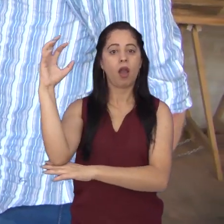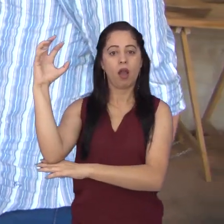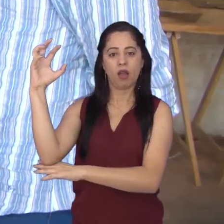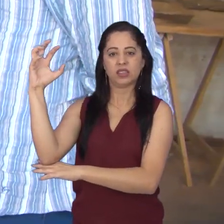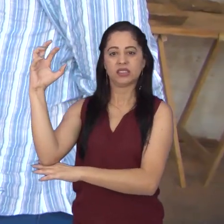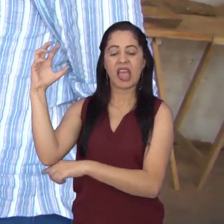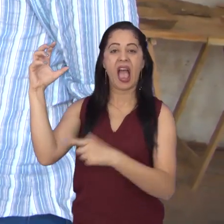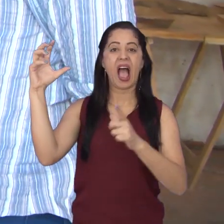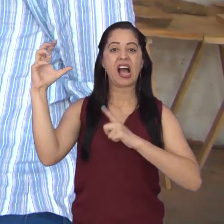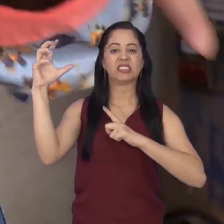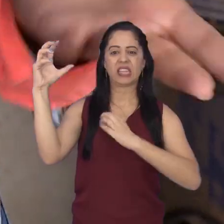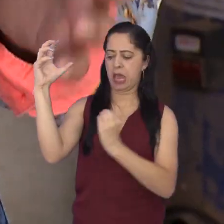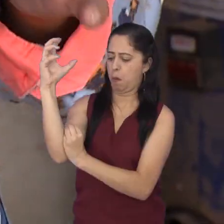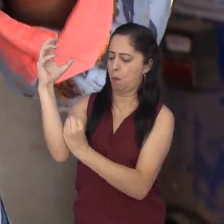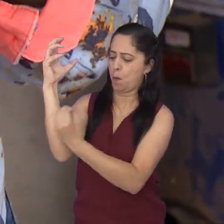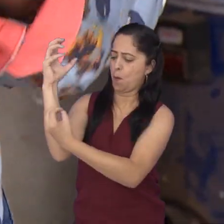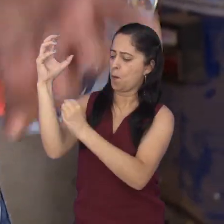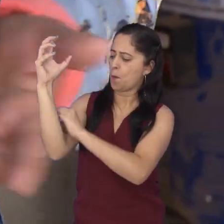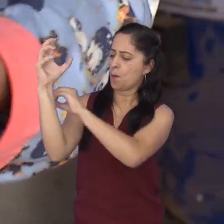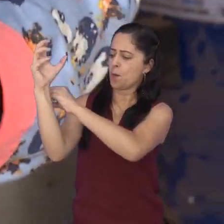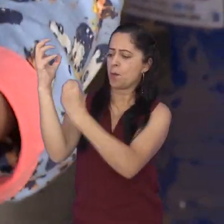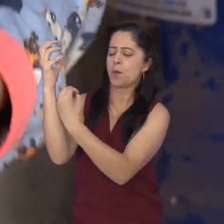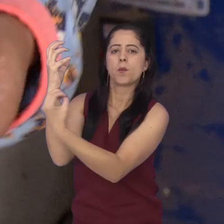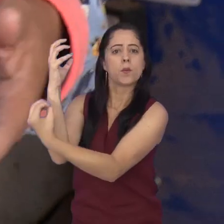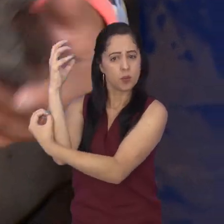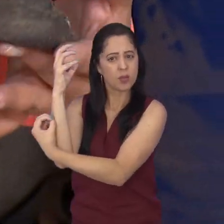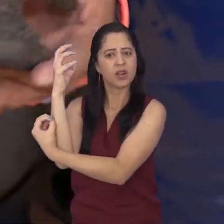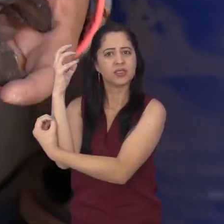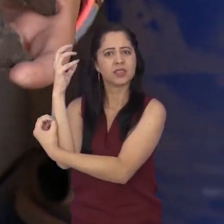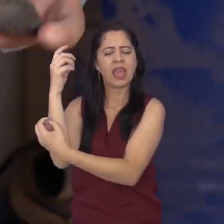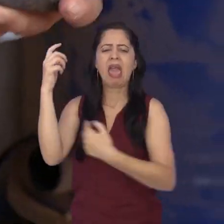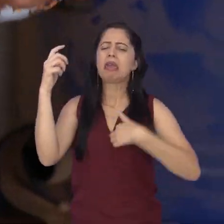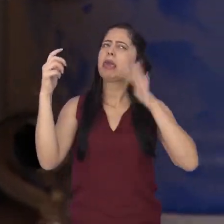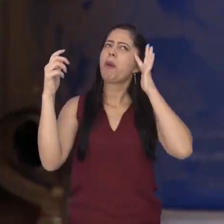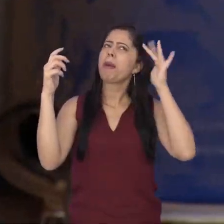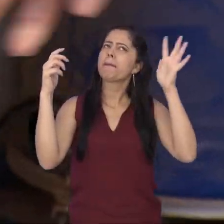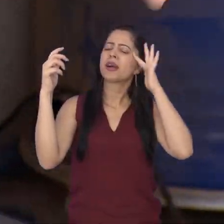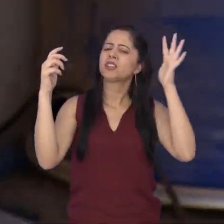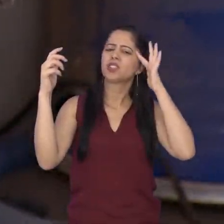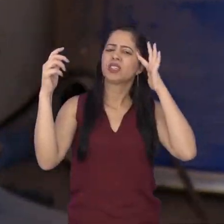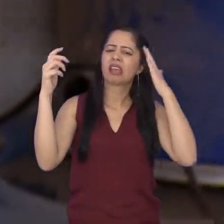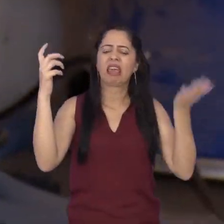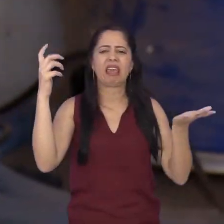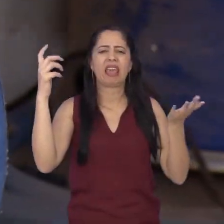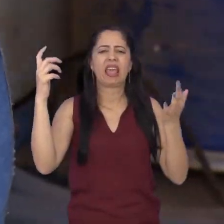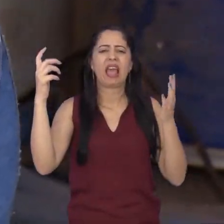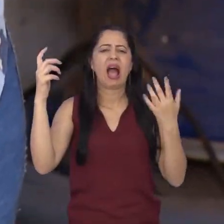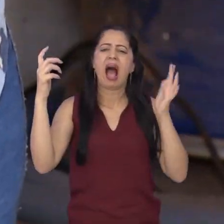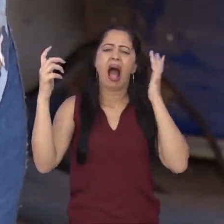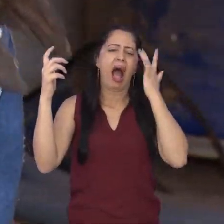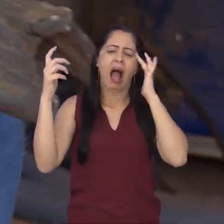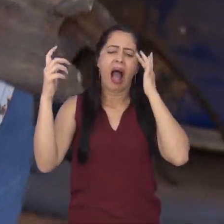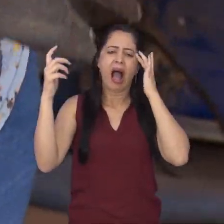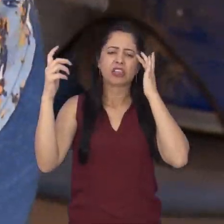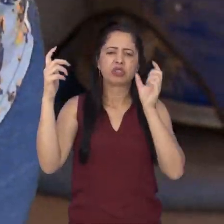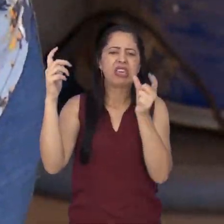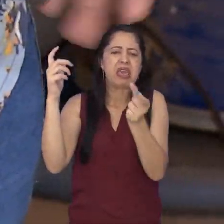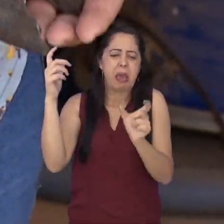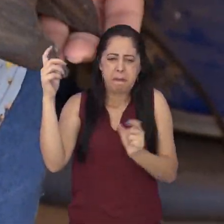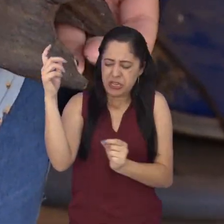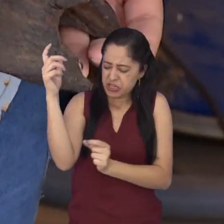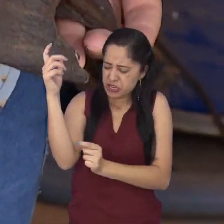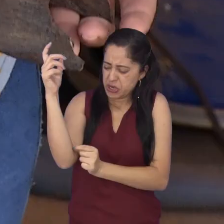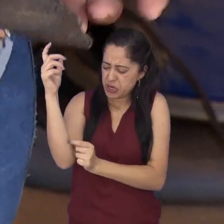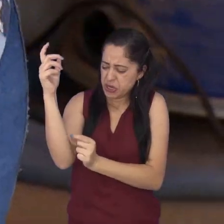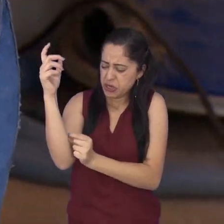alguns furos, eu não sei como que é, algumas marcas, na verdade, né? E eu imaginei que, de repente, sei lá, algum inseto, cupim, né?